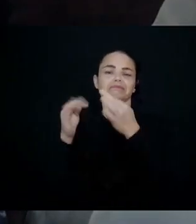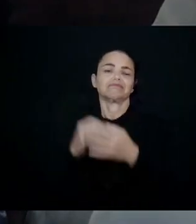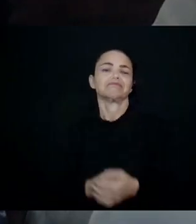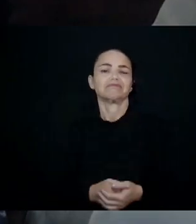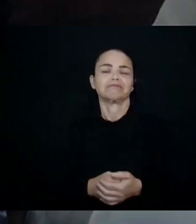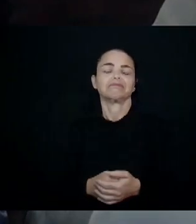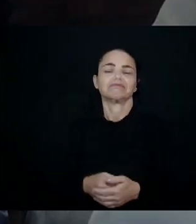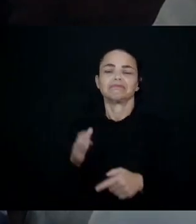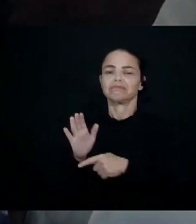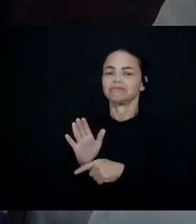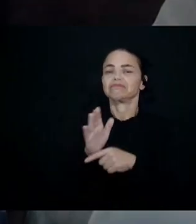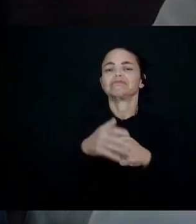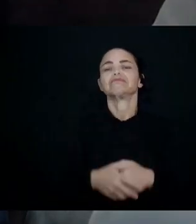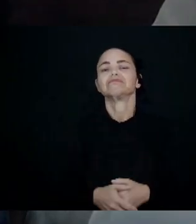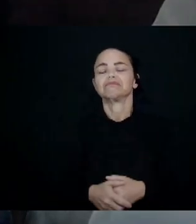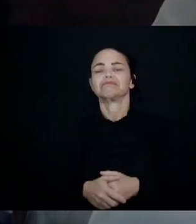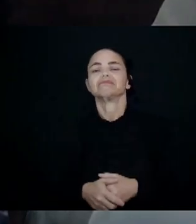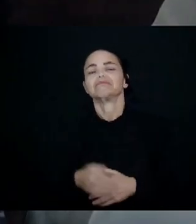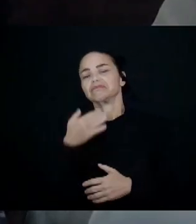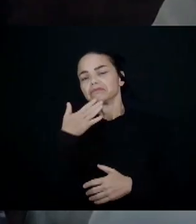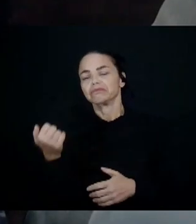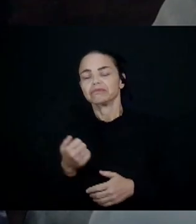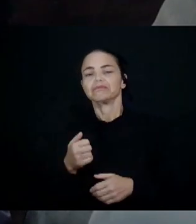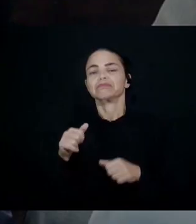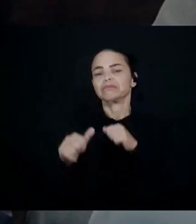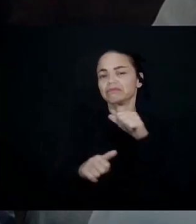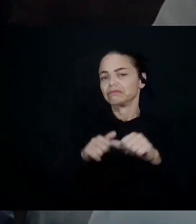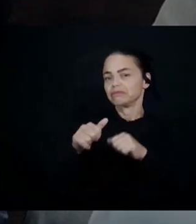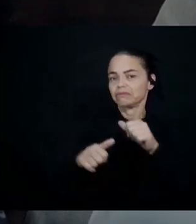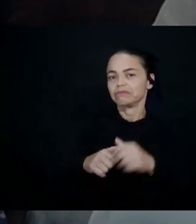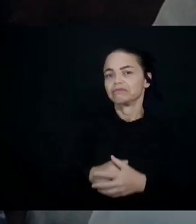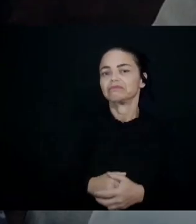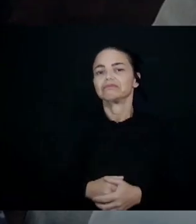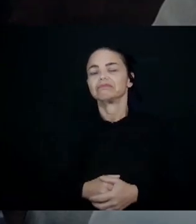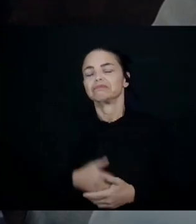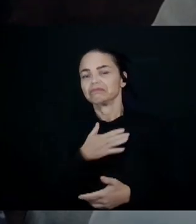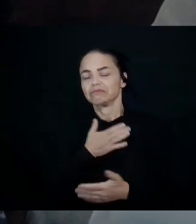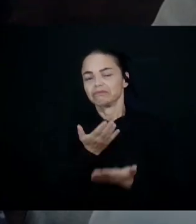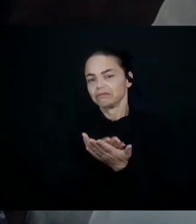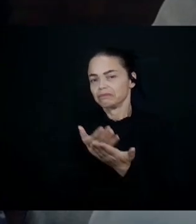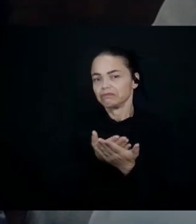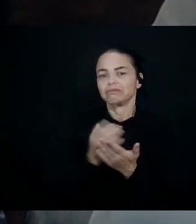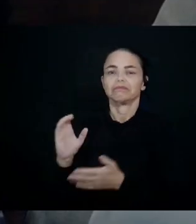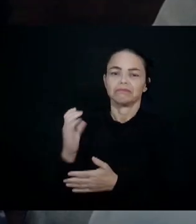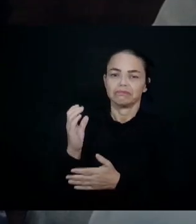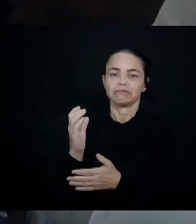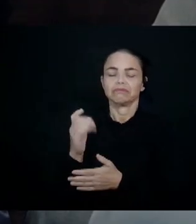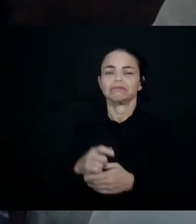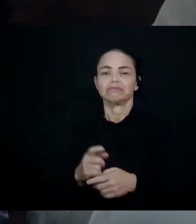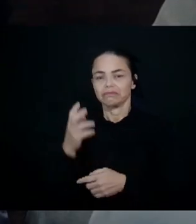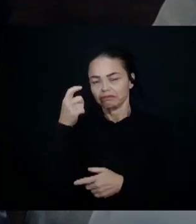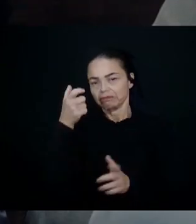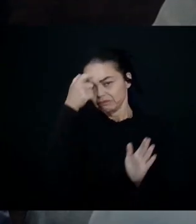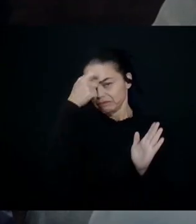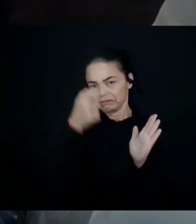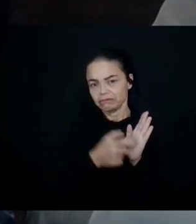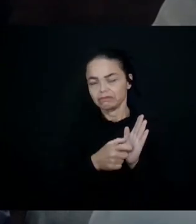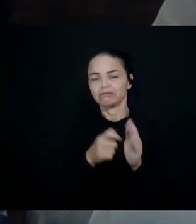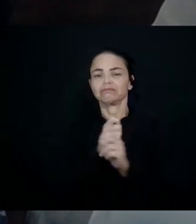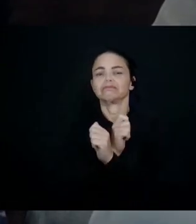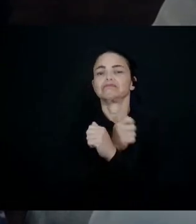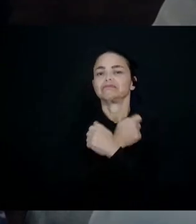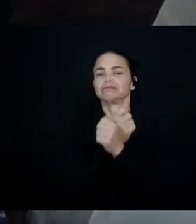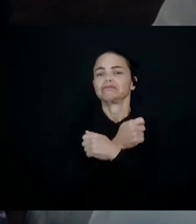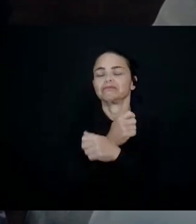auxiliar, te otimizar suas trocas. E eu, como estudante de Ciência de Dados e Inteligência Artificial na PUC, não poderia deixar